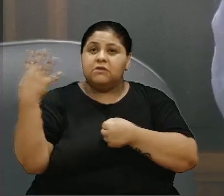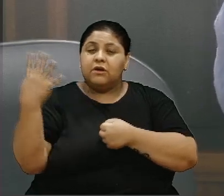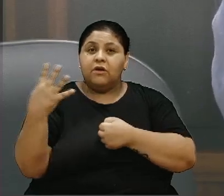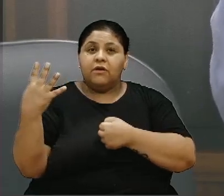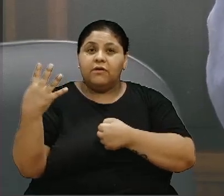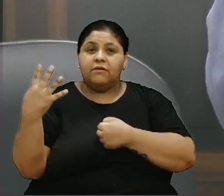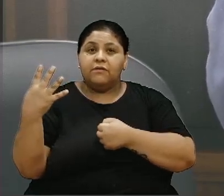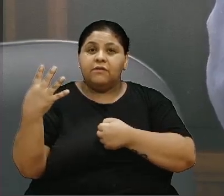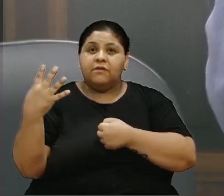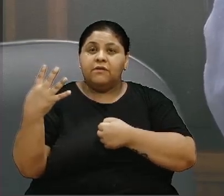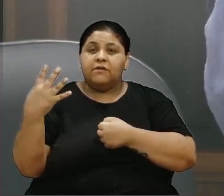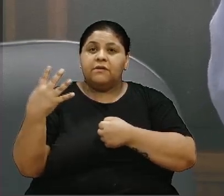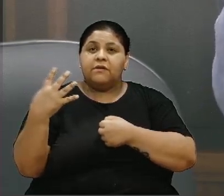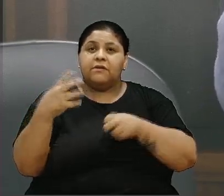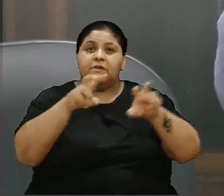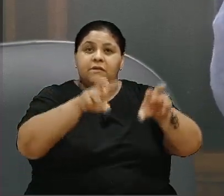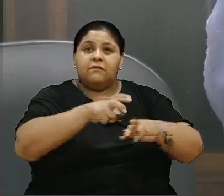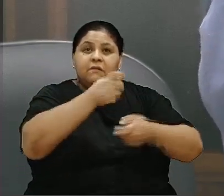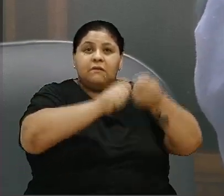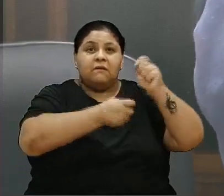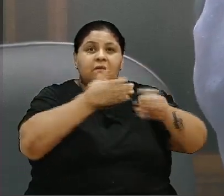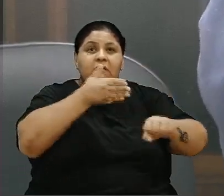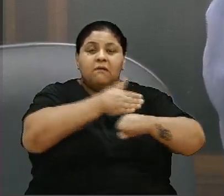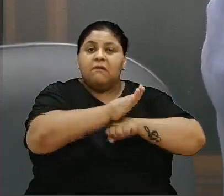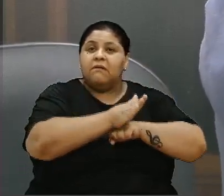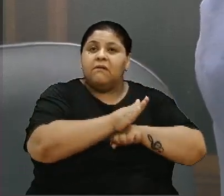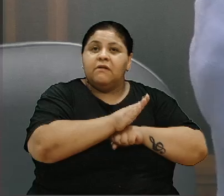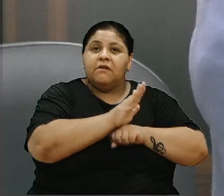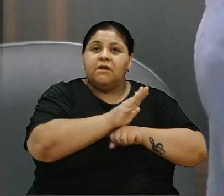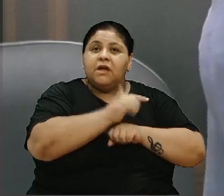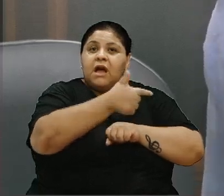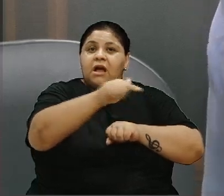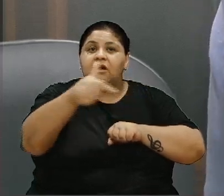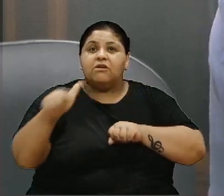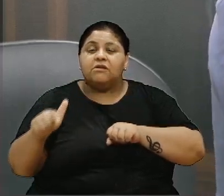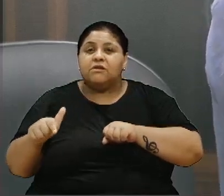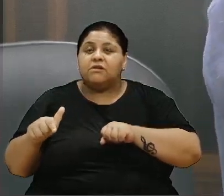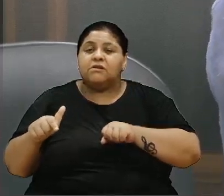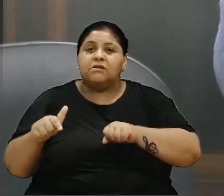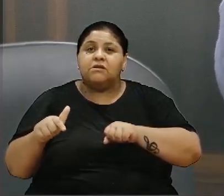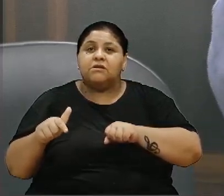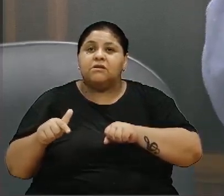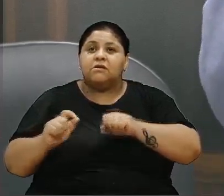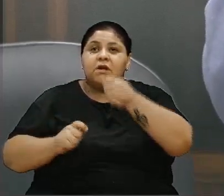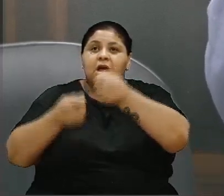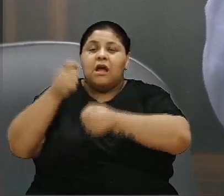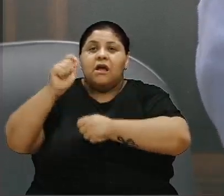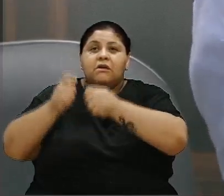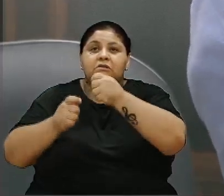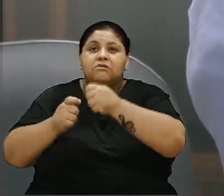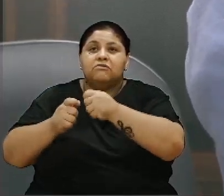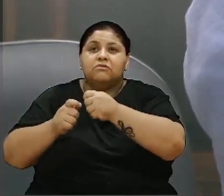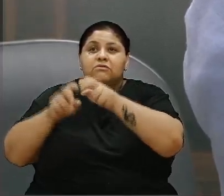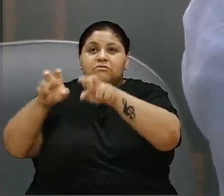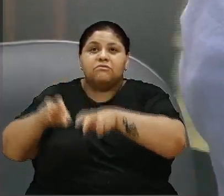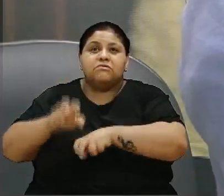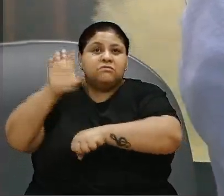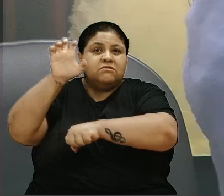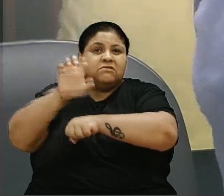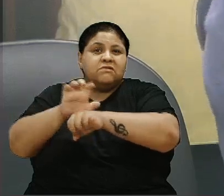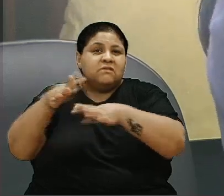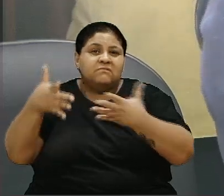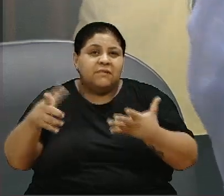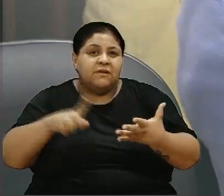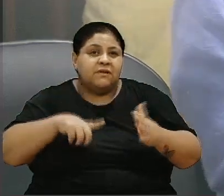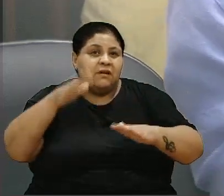4 agroindústrias participarão. O restante serão agroindústrias do Estado. Será que nós não teríamos mais